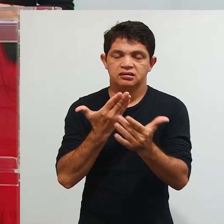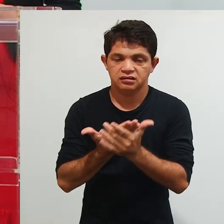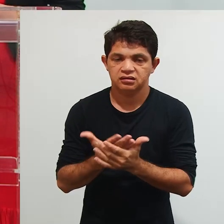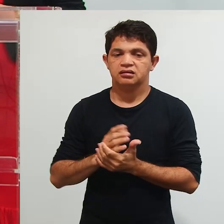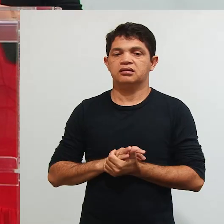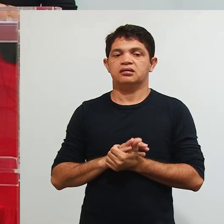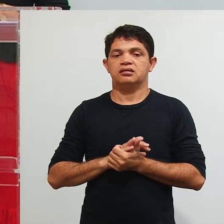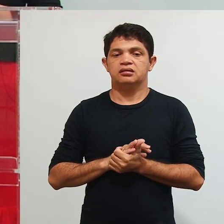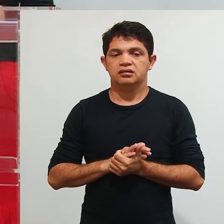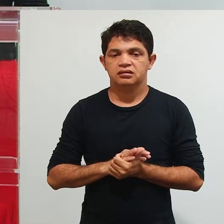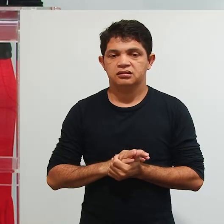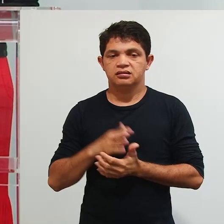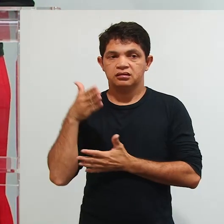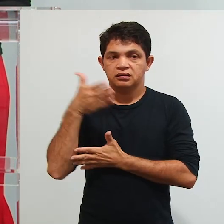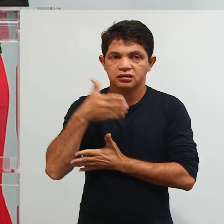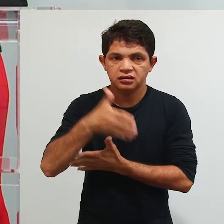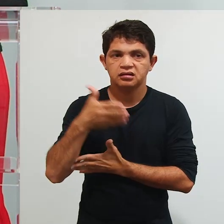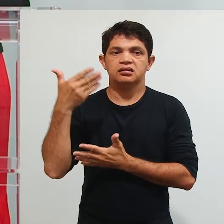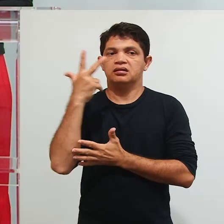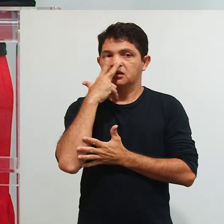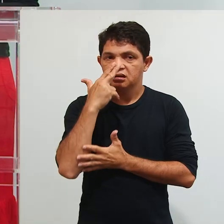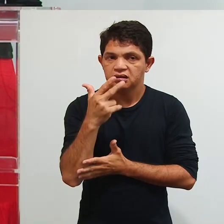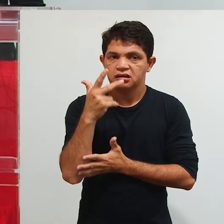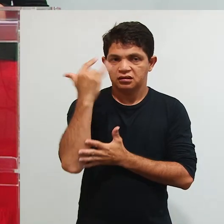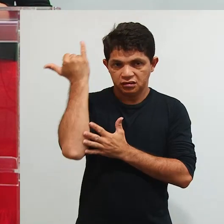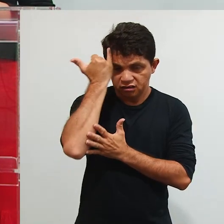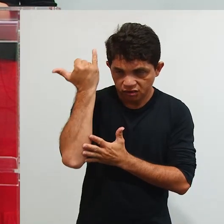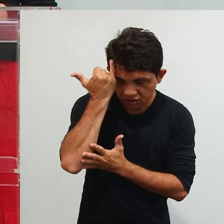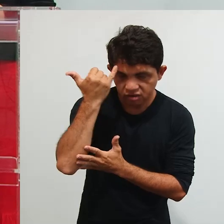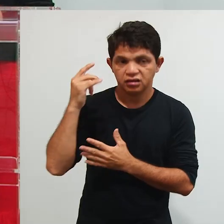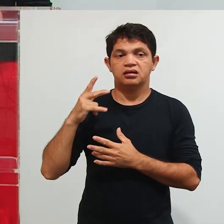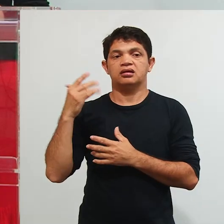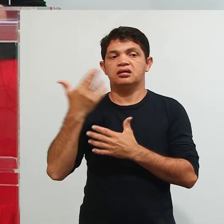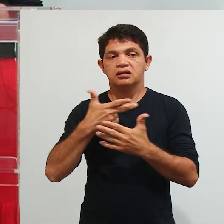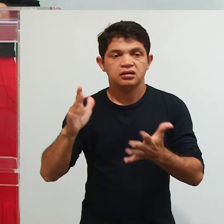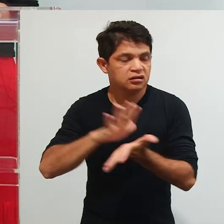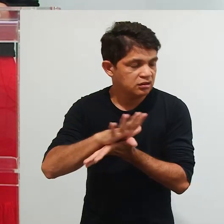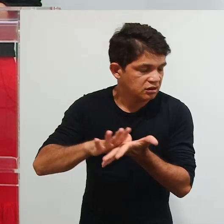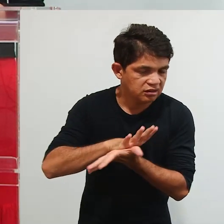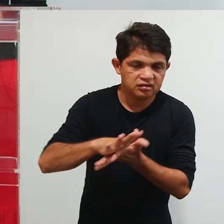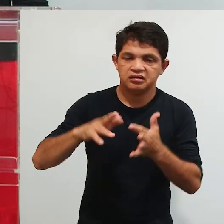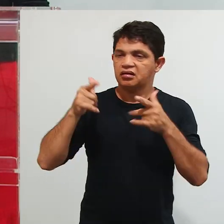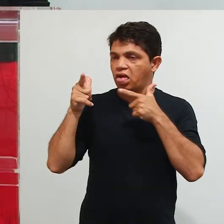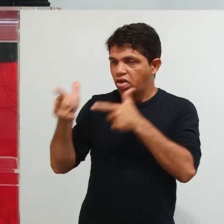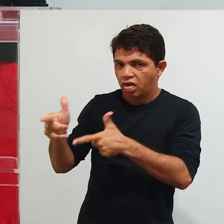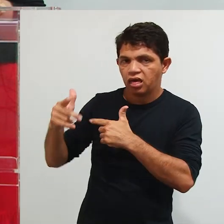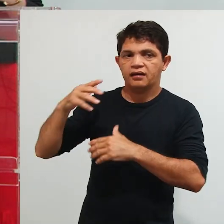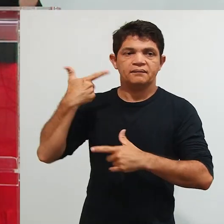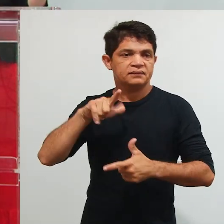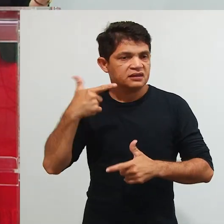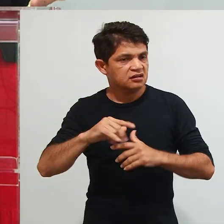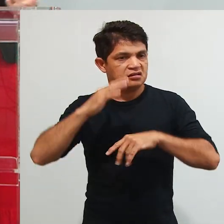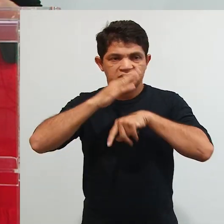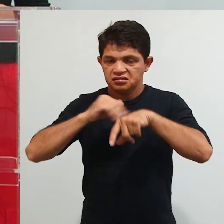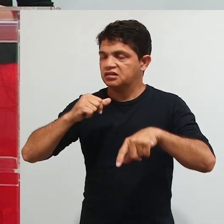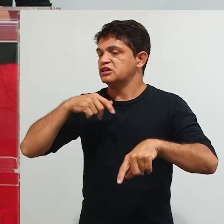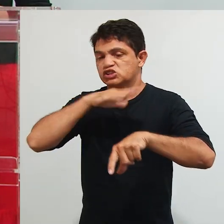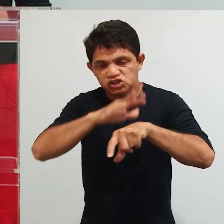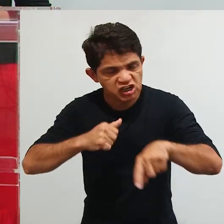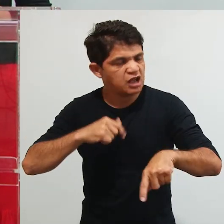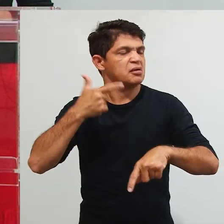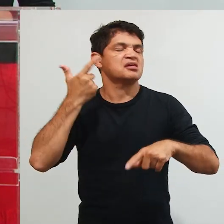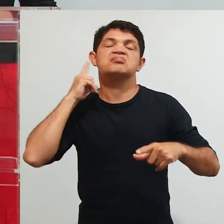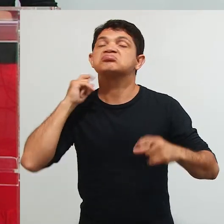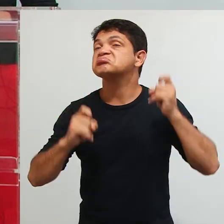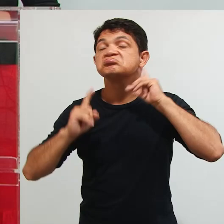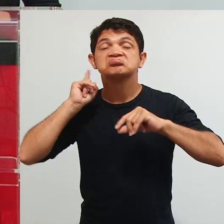criança é rotulada na escola, né? Como aquela criança preguiçosa, que não faz as coisas, que você chama a criança e a criança